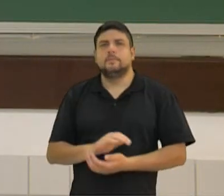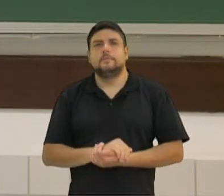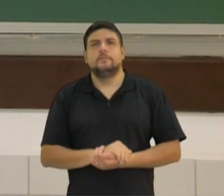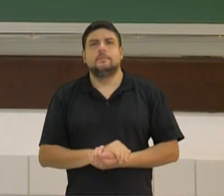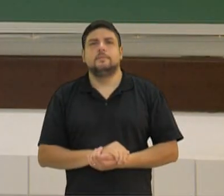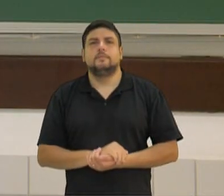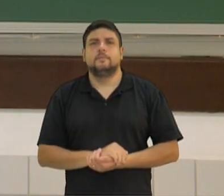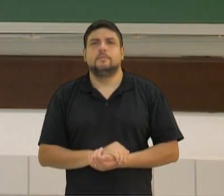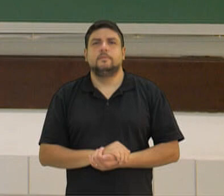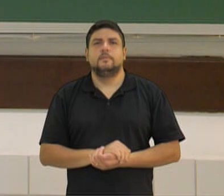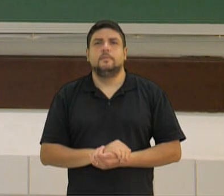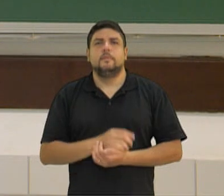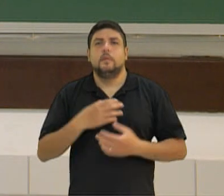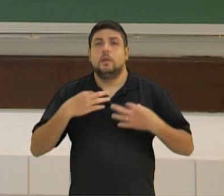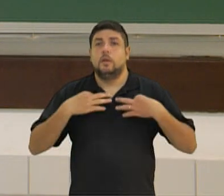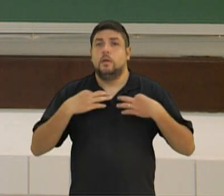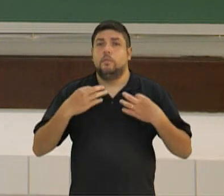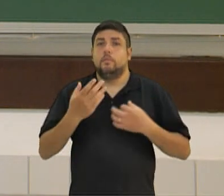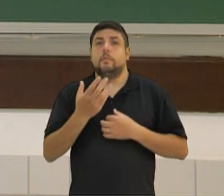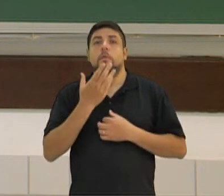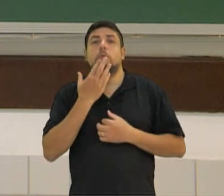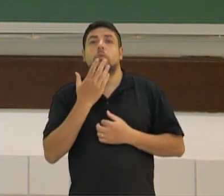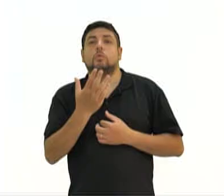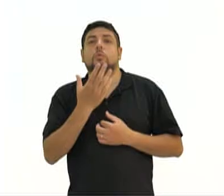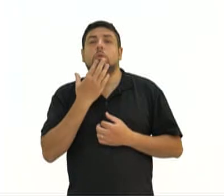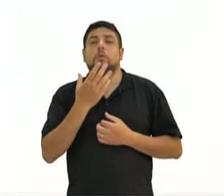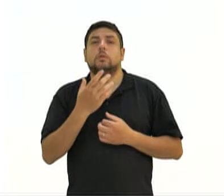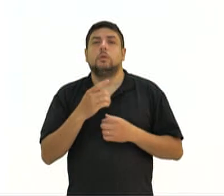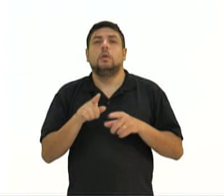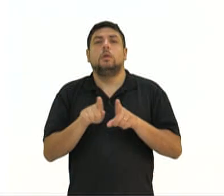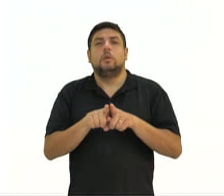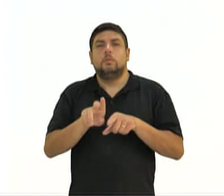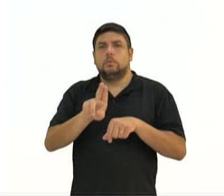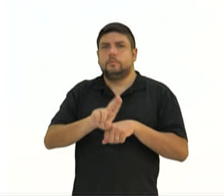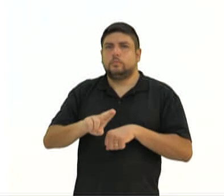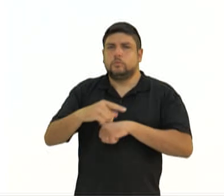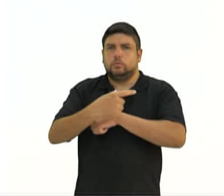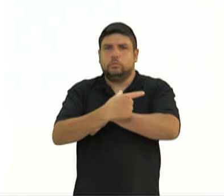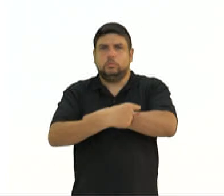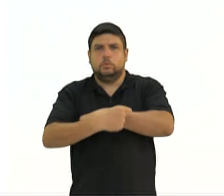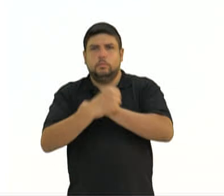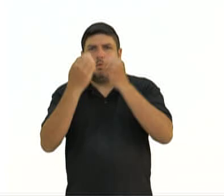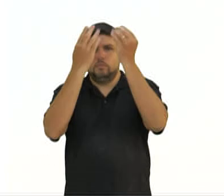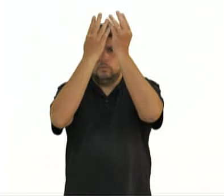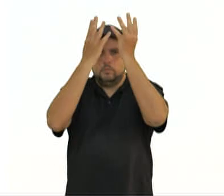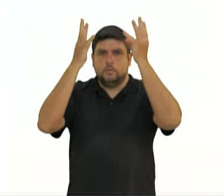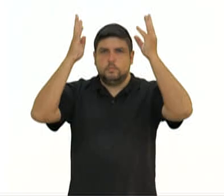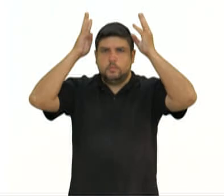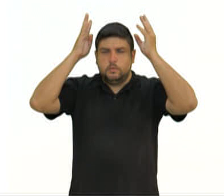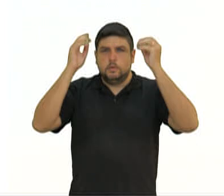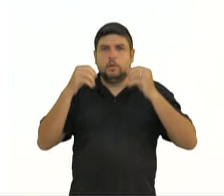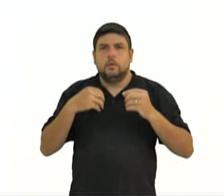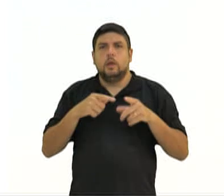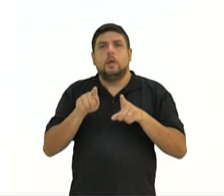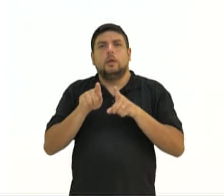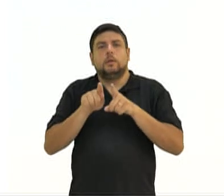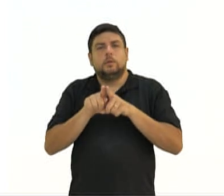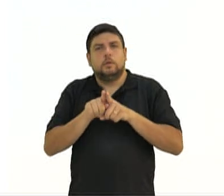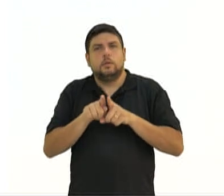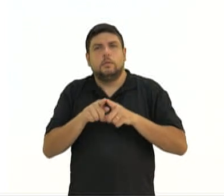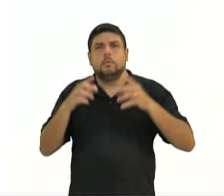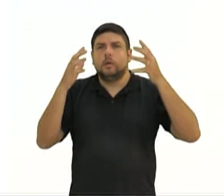colorida, a aplicação de penas nos seus cocares, formatos de